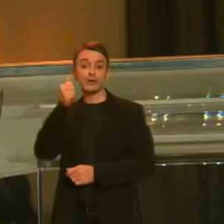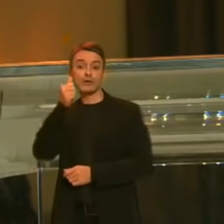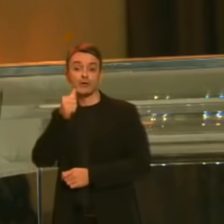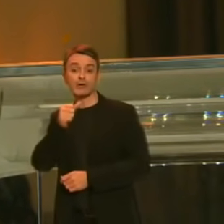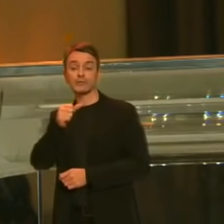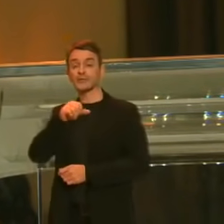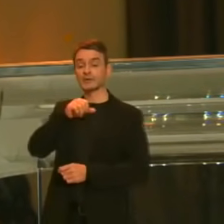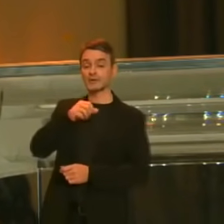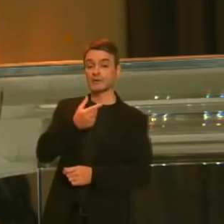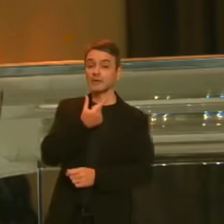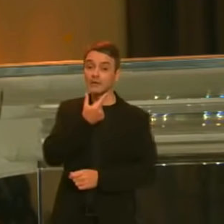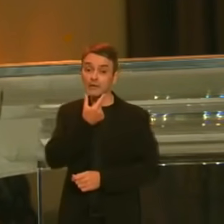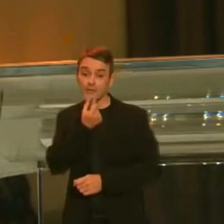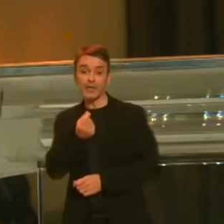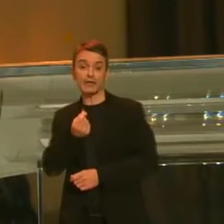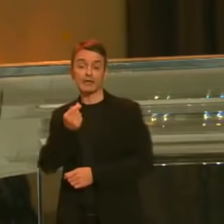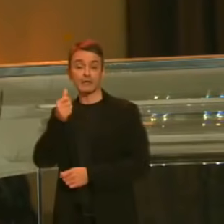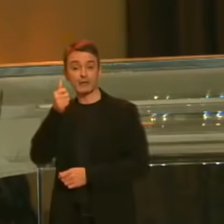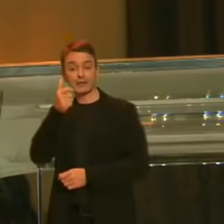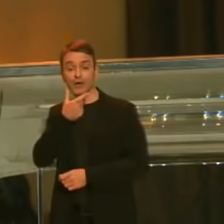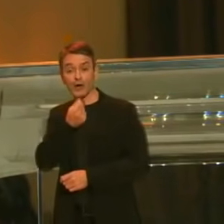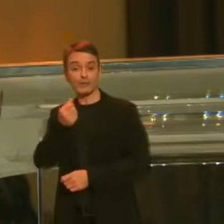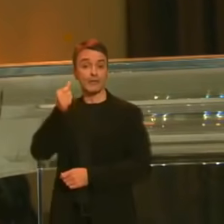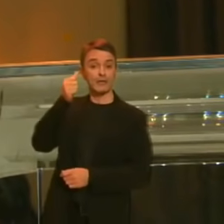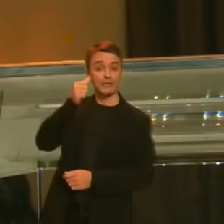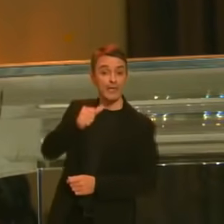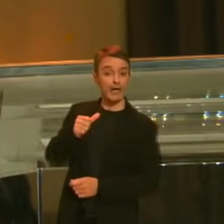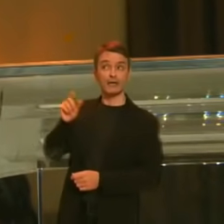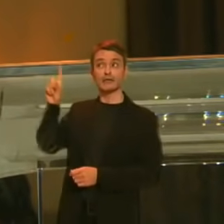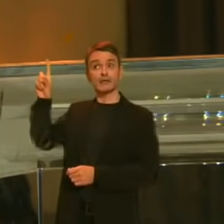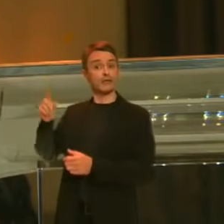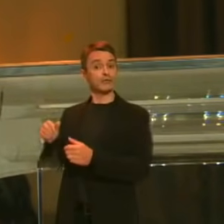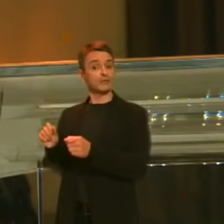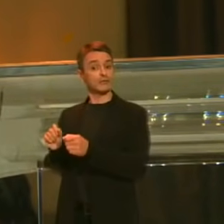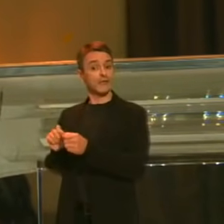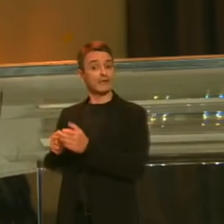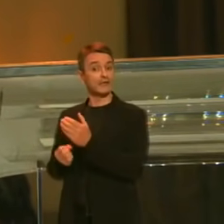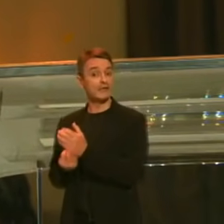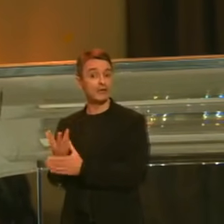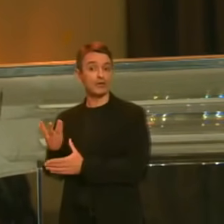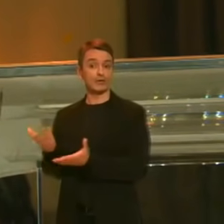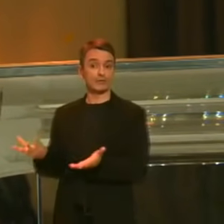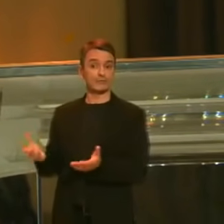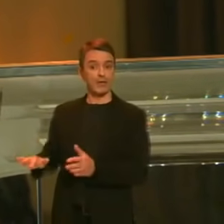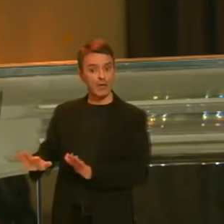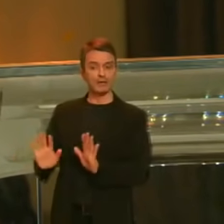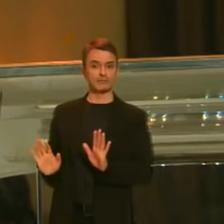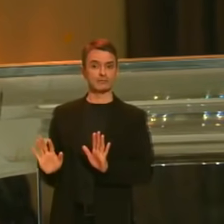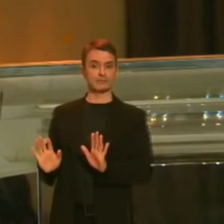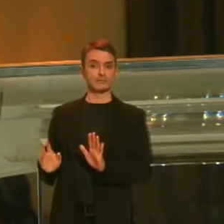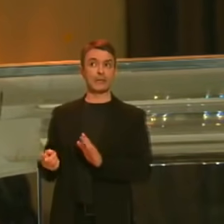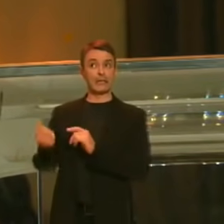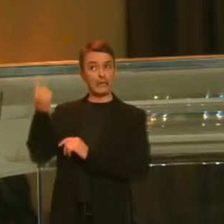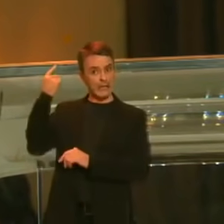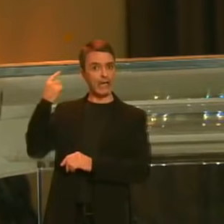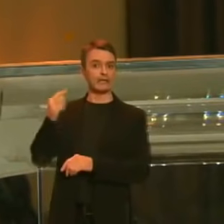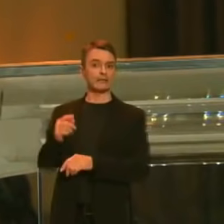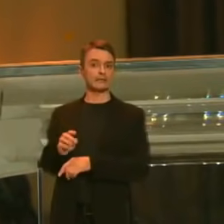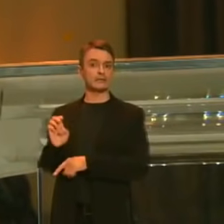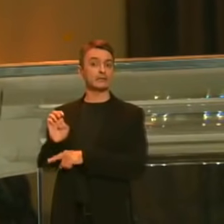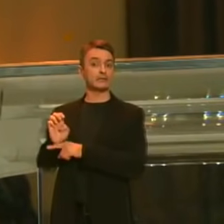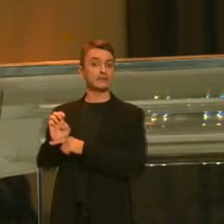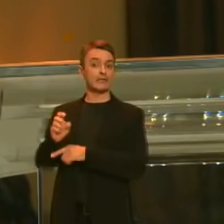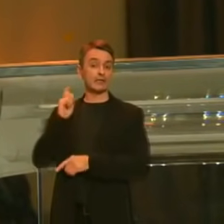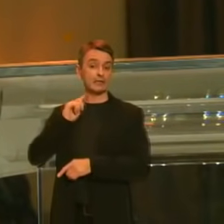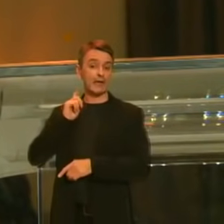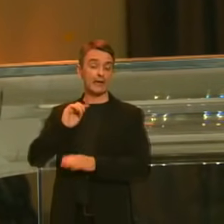E a gente estava olhando lá em Belo Horizonte. Há alguns meses atrás, uma deputada da Suécia